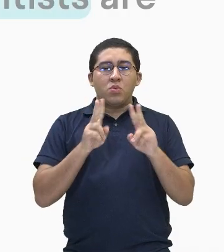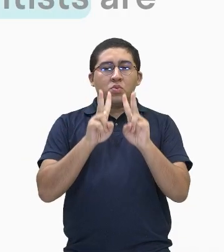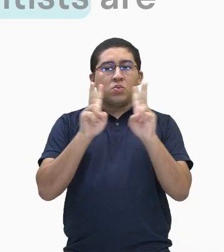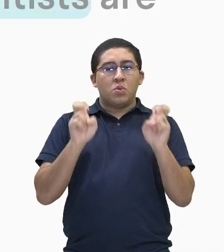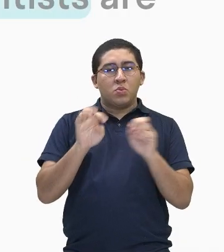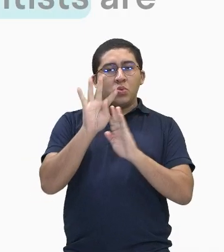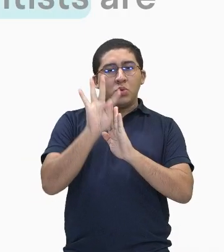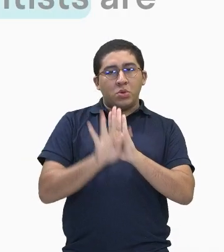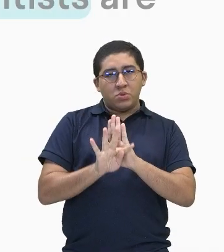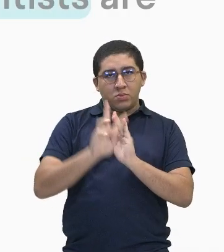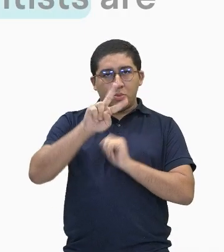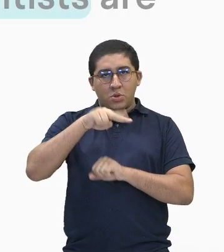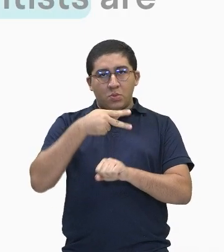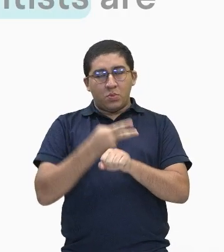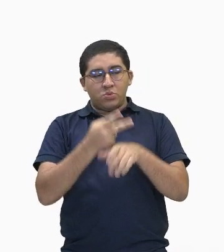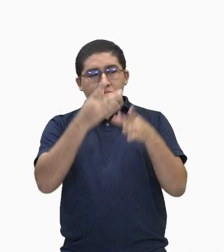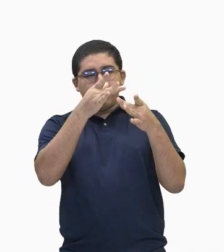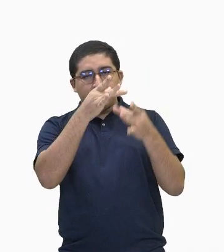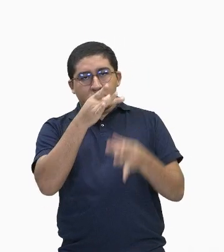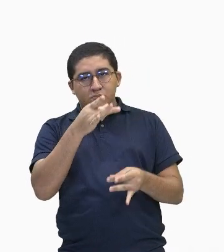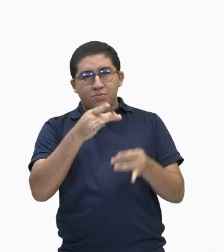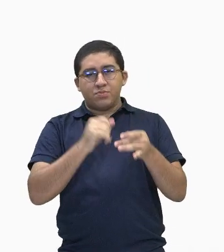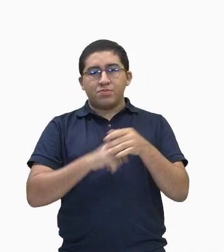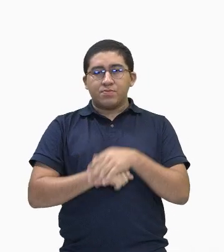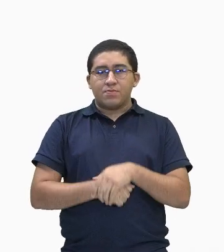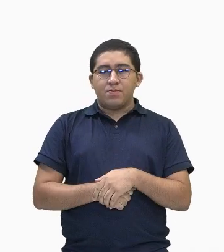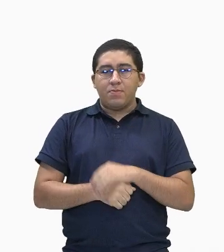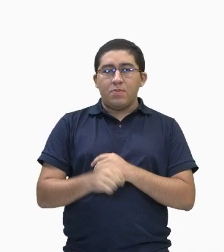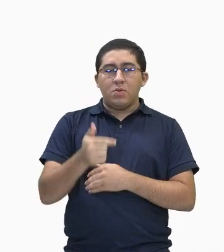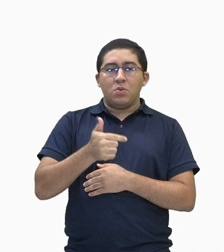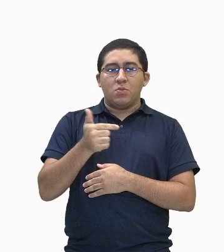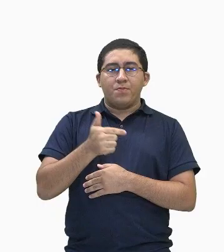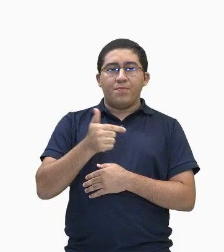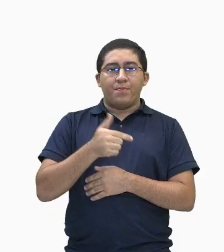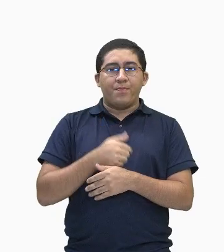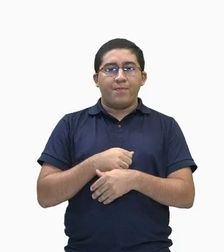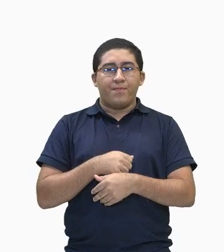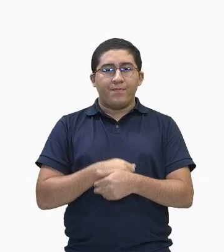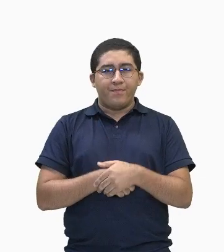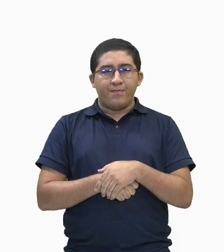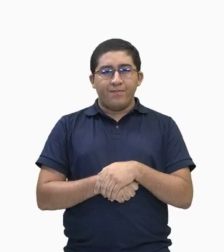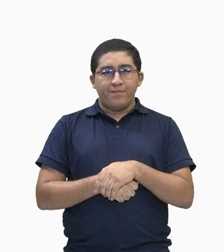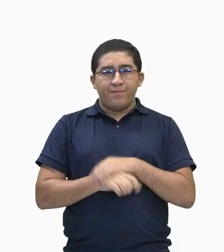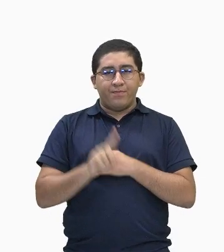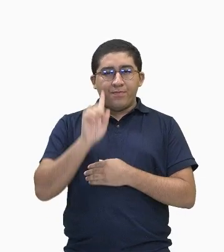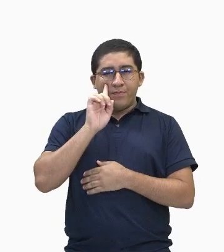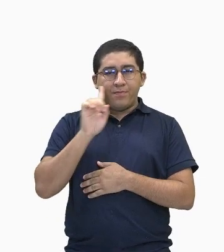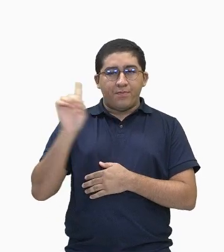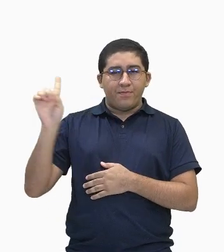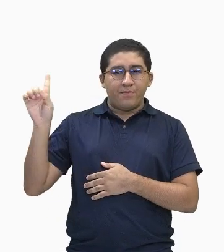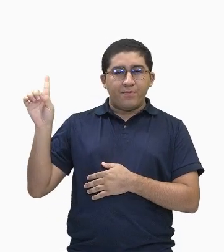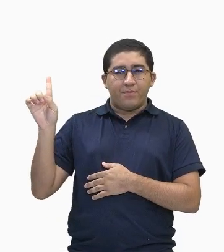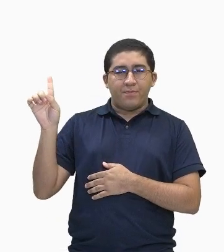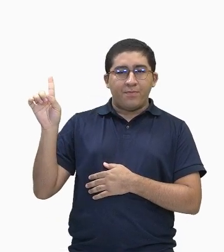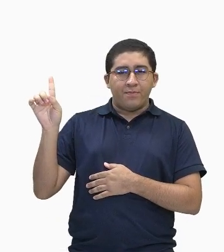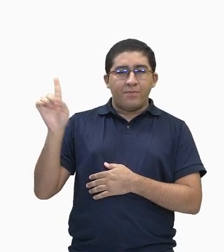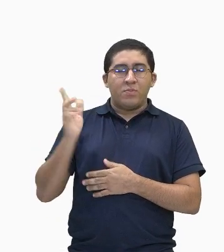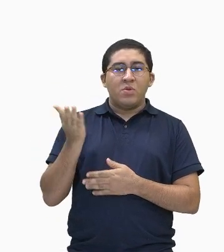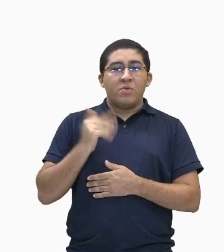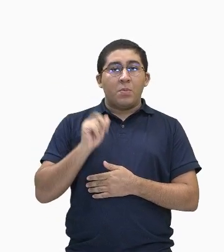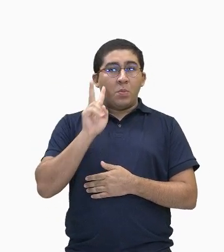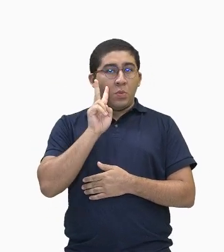ok? Vamos para o number 2, que é o tardigrade, the survivor. Vamos lá para as